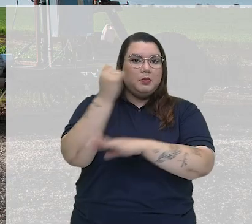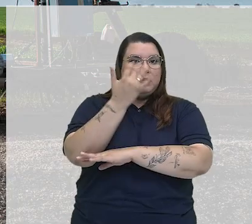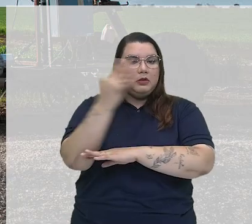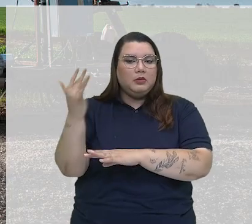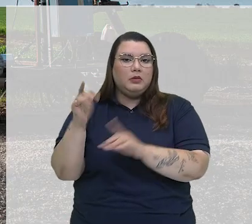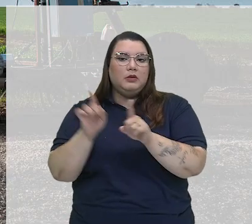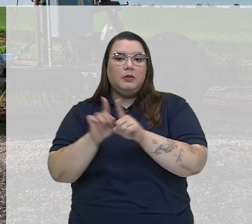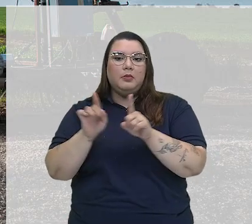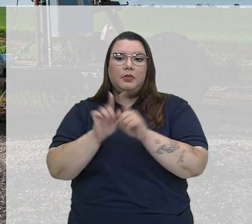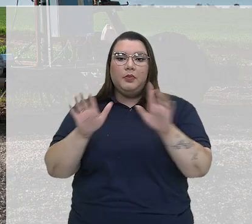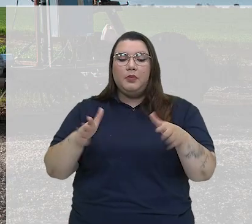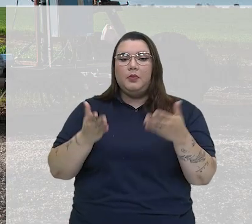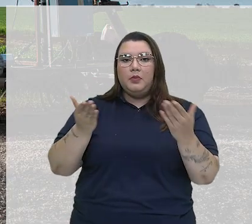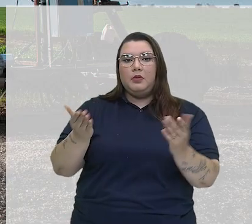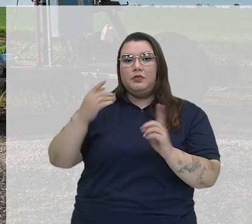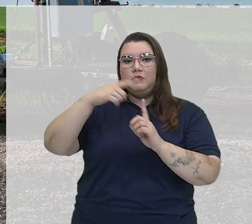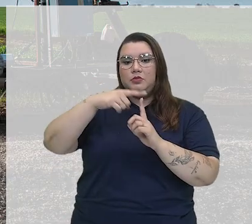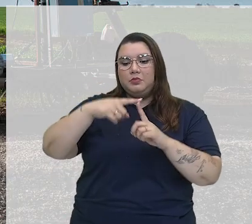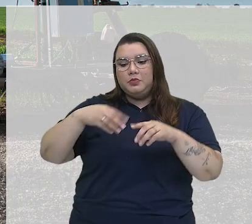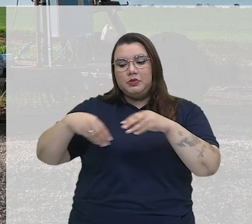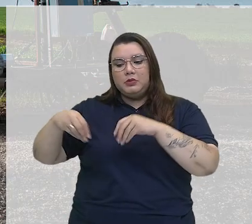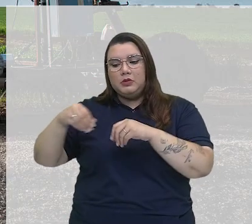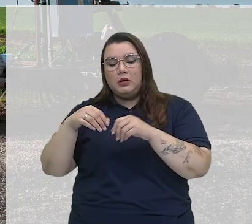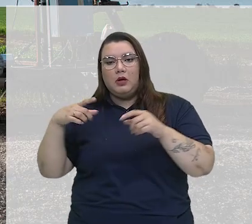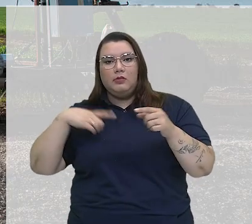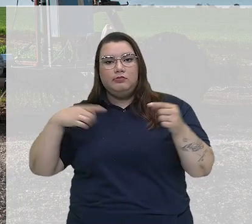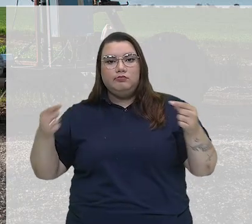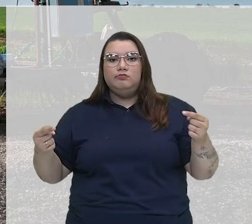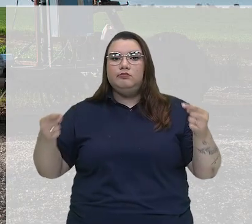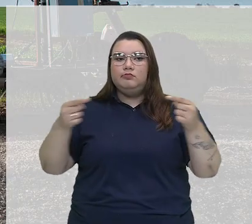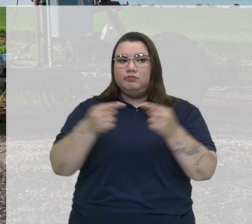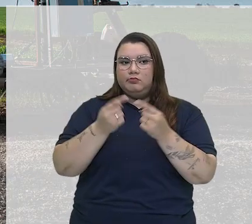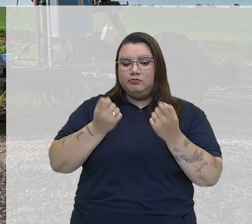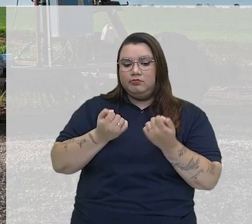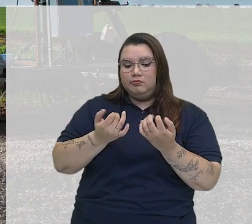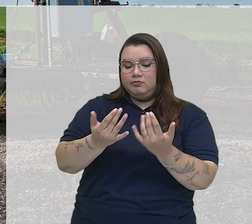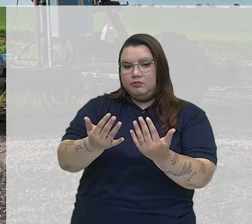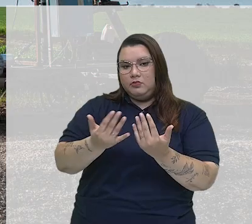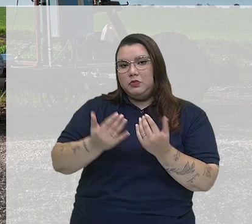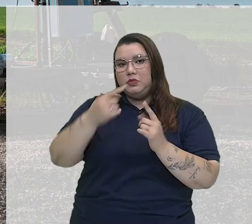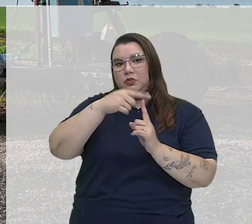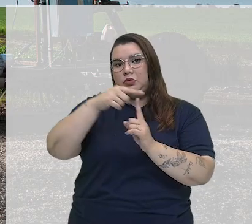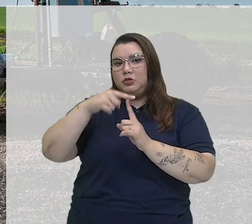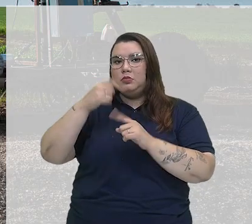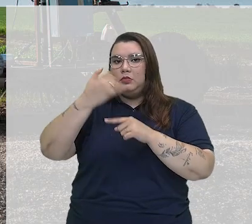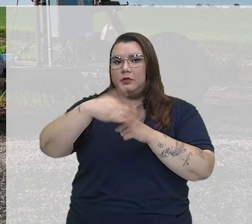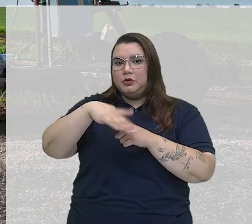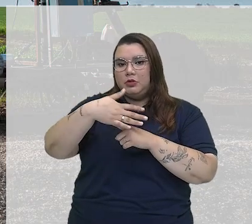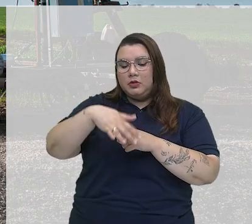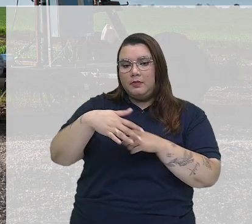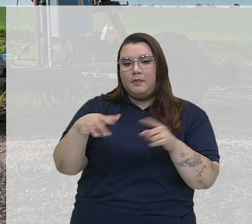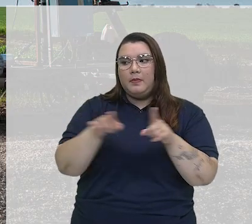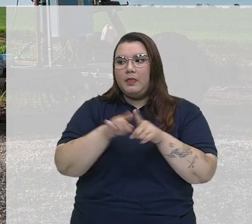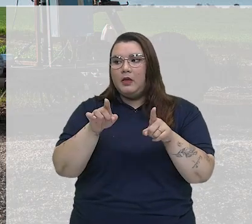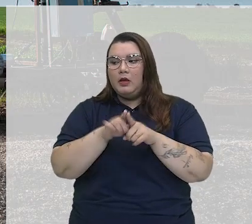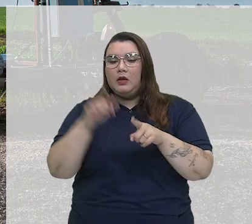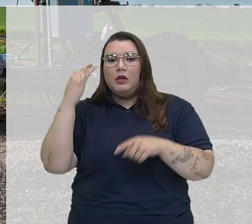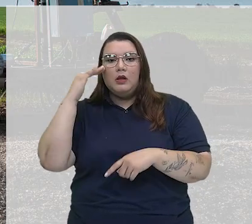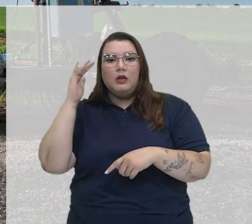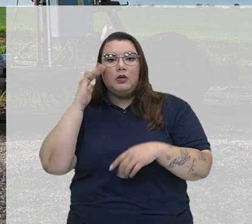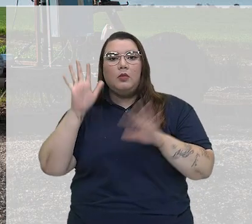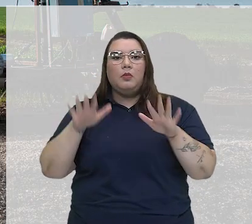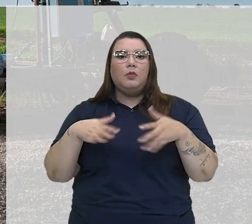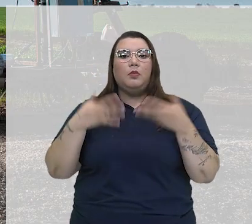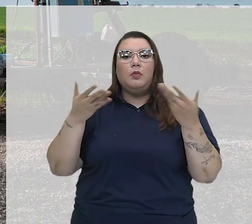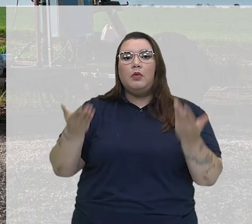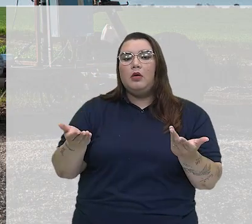entender quais são os solos que são mais favoráveis para o cultivo de certos vegetais, entender foi